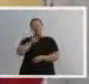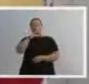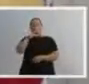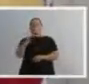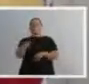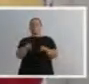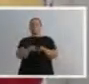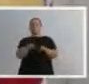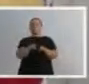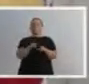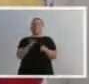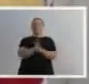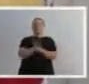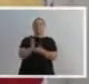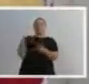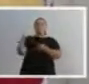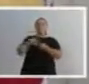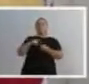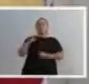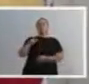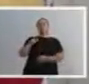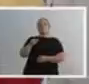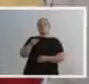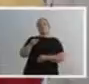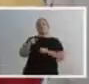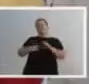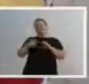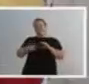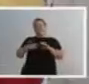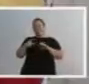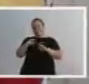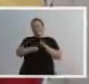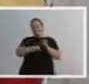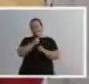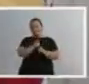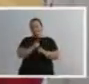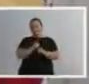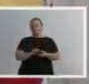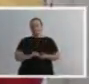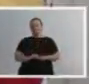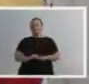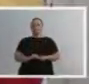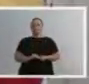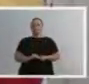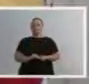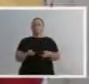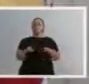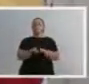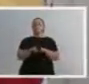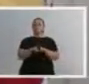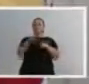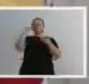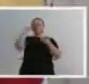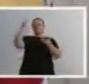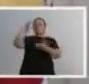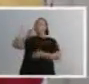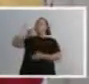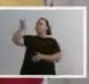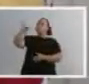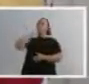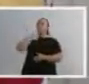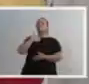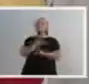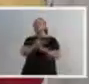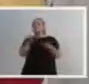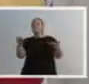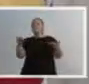que não vão mais voltar aqui pra essa casa por fim quero mais uma vez agradecer a deus desejar a todos um feliz natal